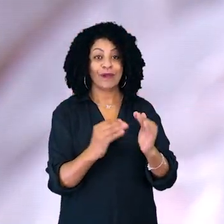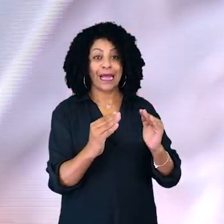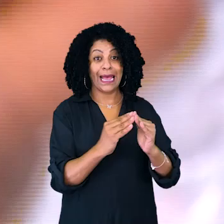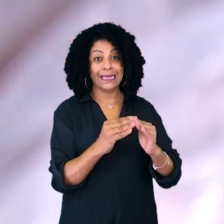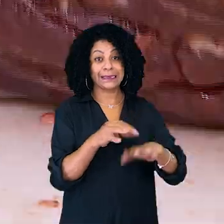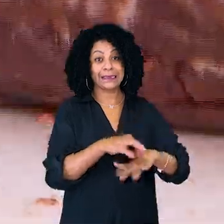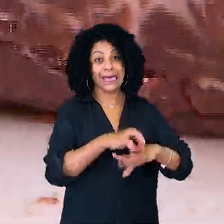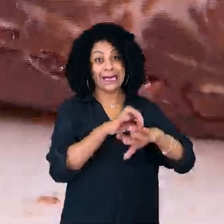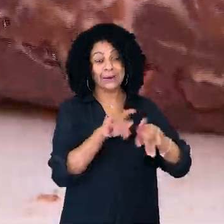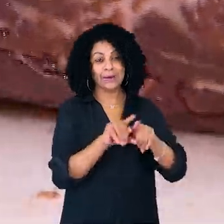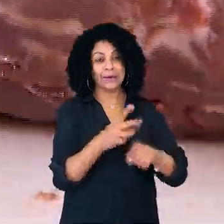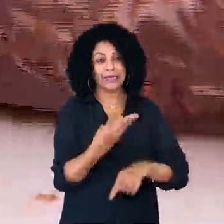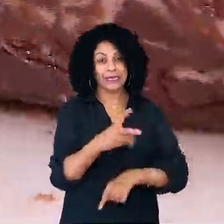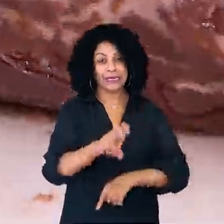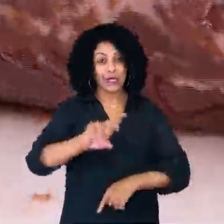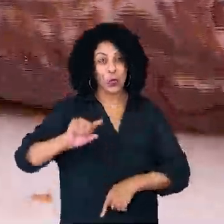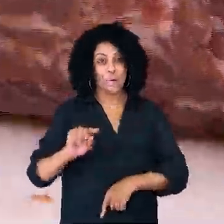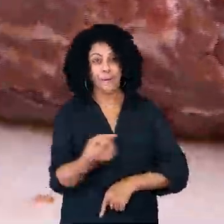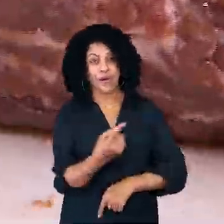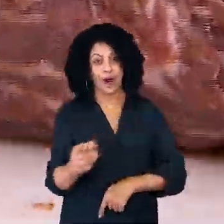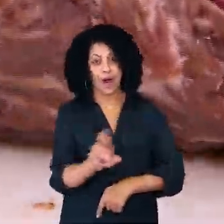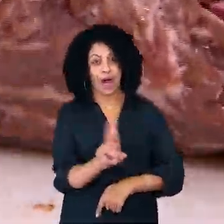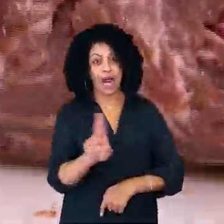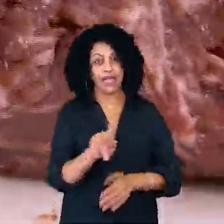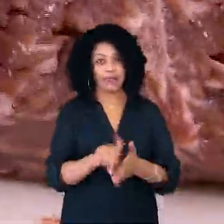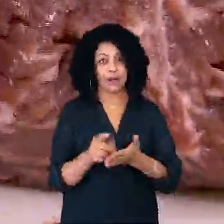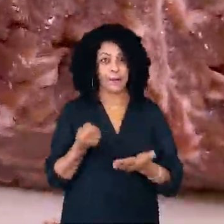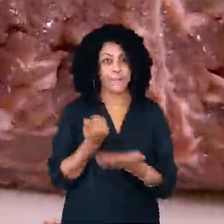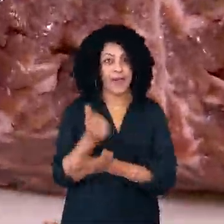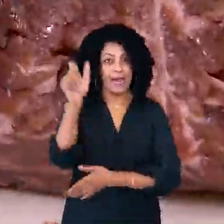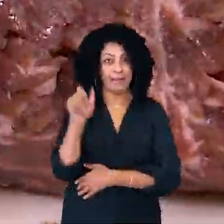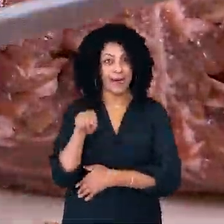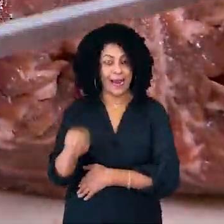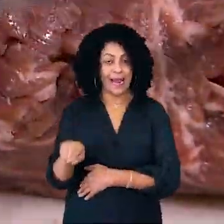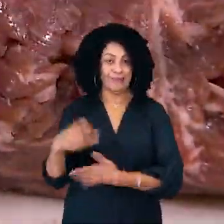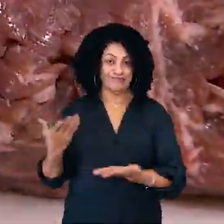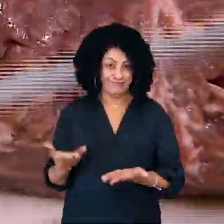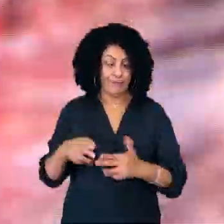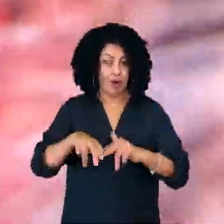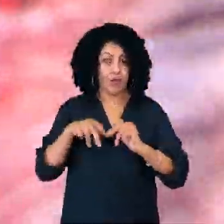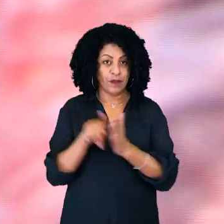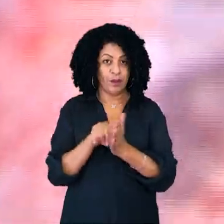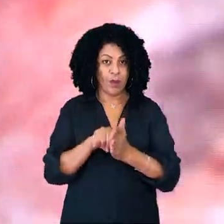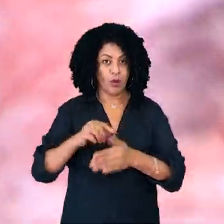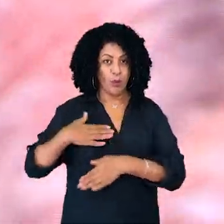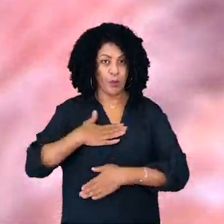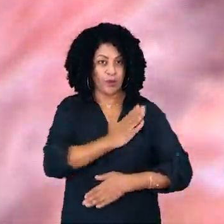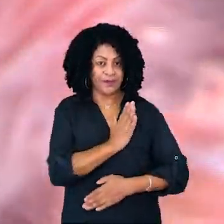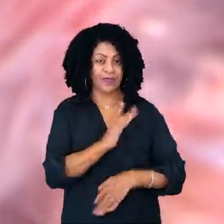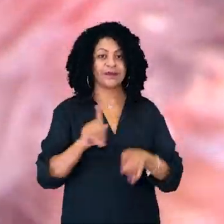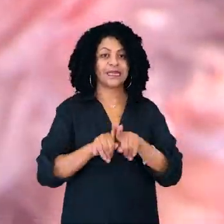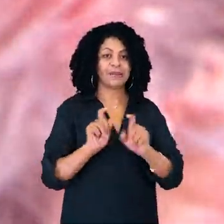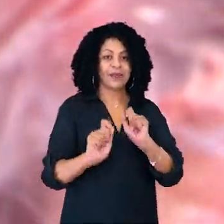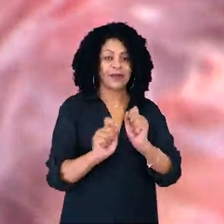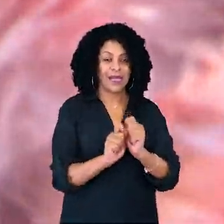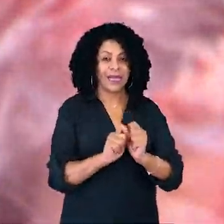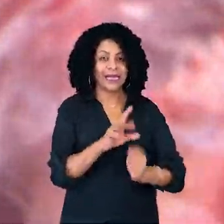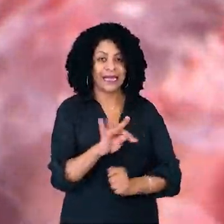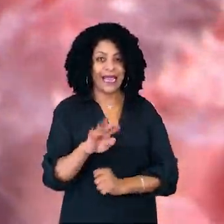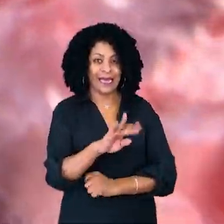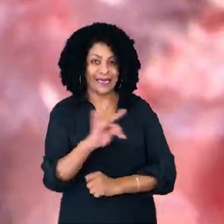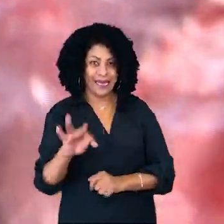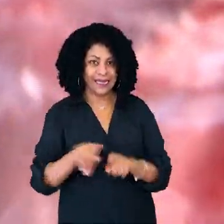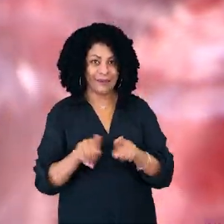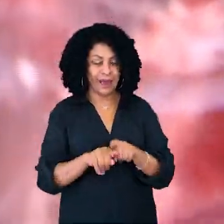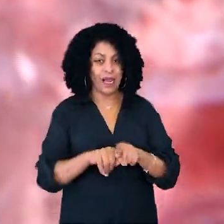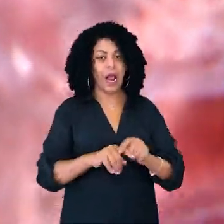ao pagamento de R$ 35 mil de indenização por dano moral à empregada. Para o TRT, as ações relatadas pela